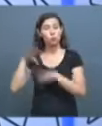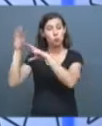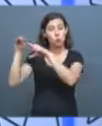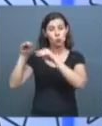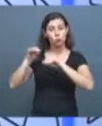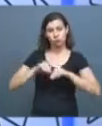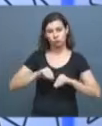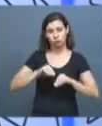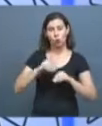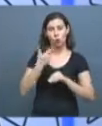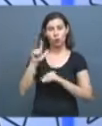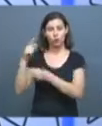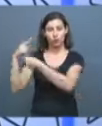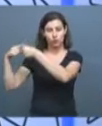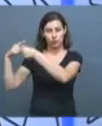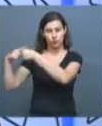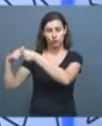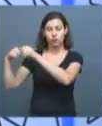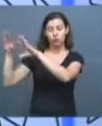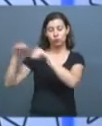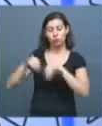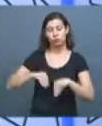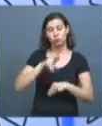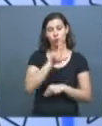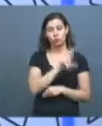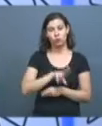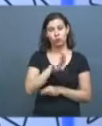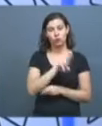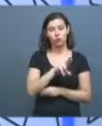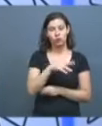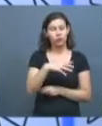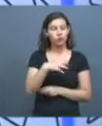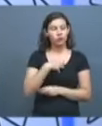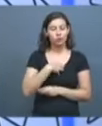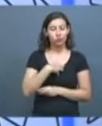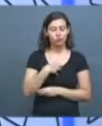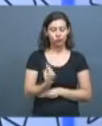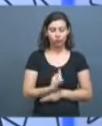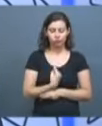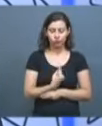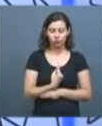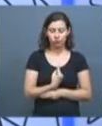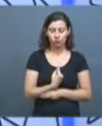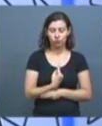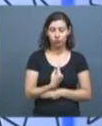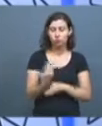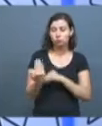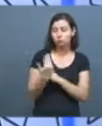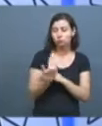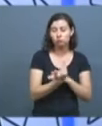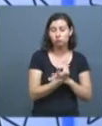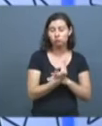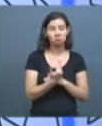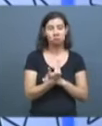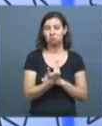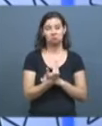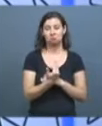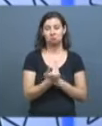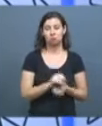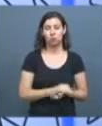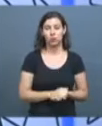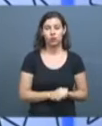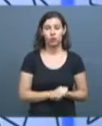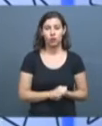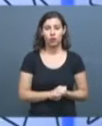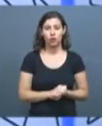despatriados. Isso é muito importante, porque eles não têm a quem recorrer. E não tem aquele espírito, é a fase